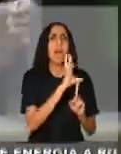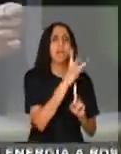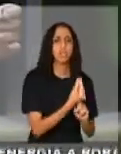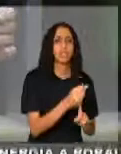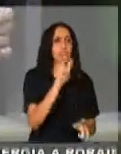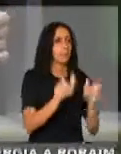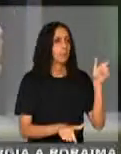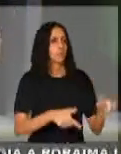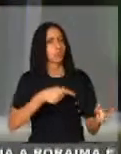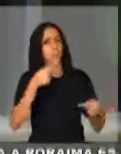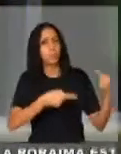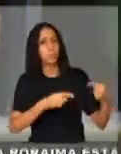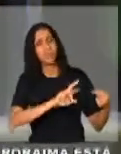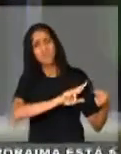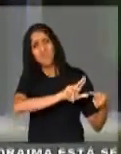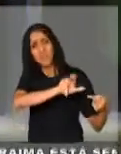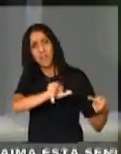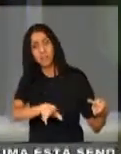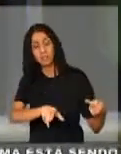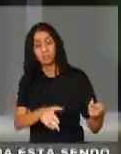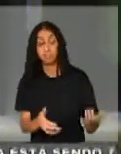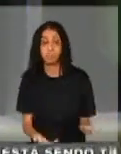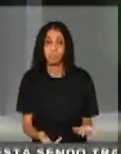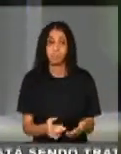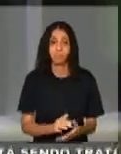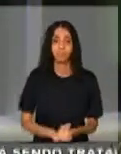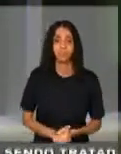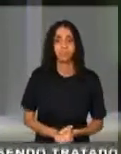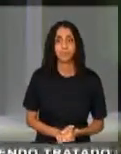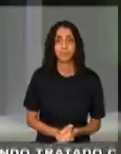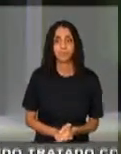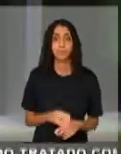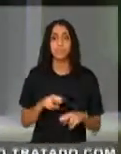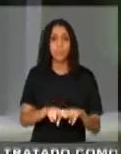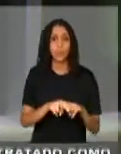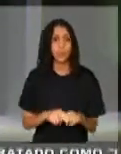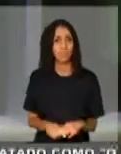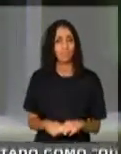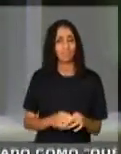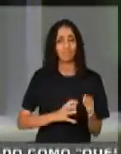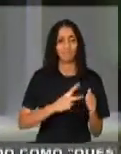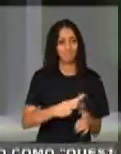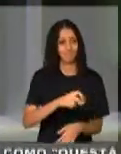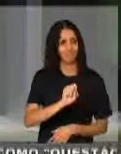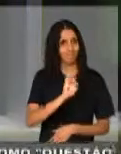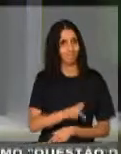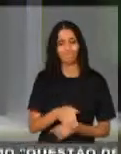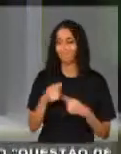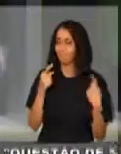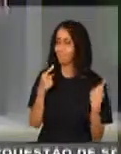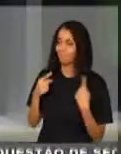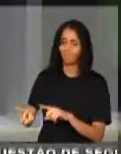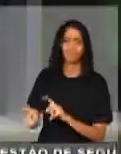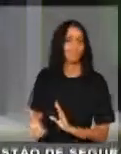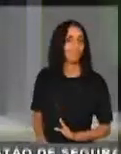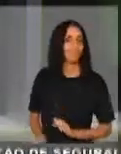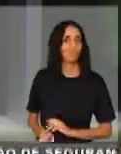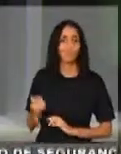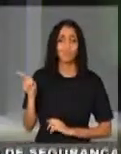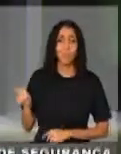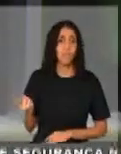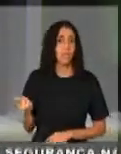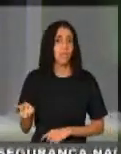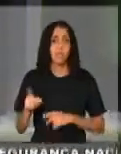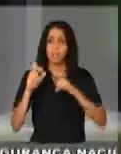artistas, de políticos, e por isso aqui fica, senhor presidente, o repúdio do Partido Socialista Brasileiro. É um